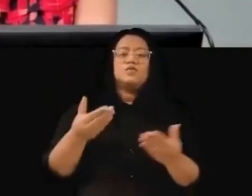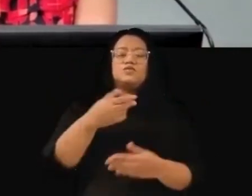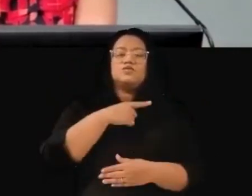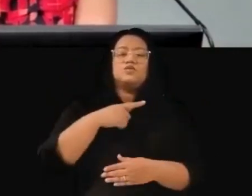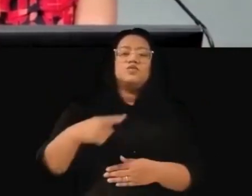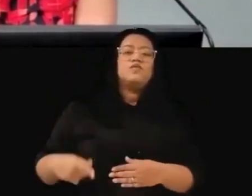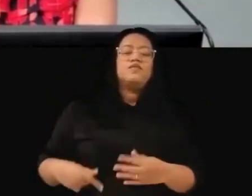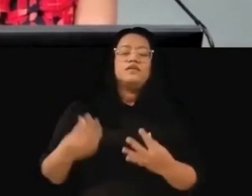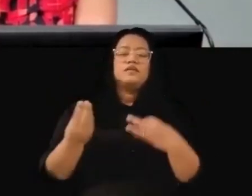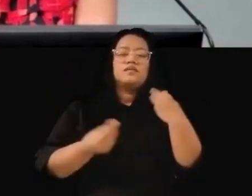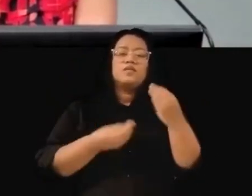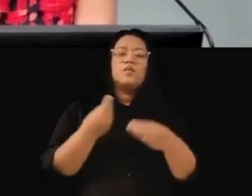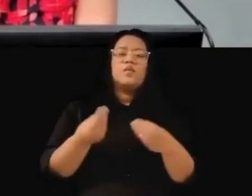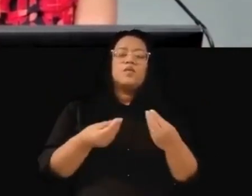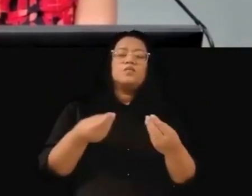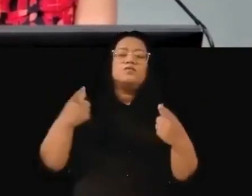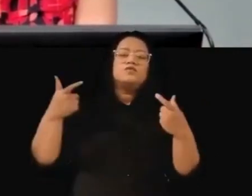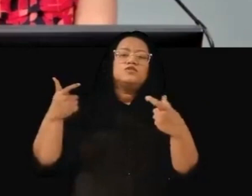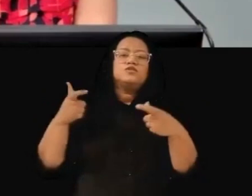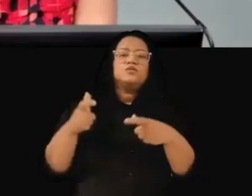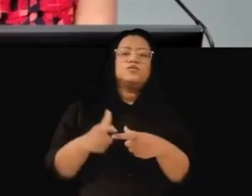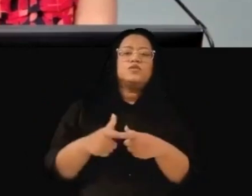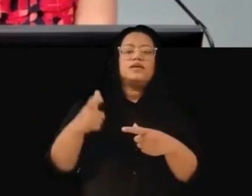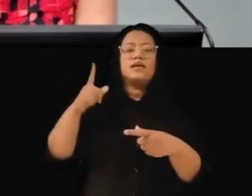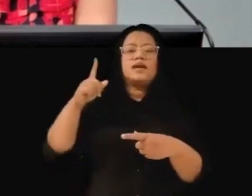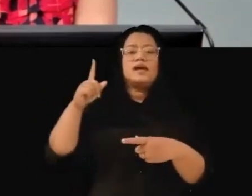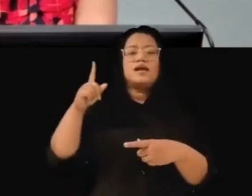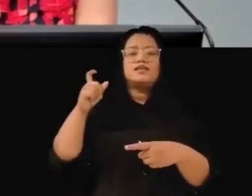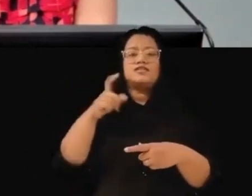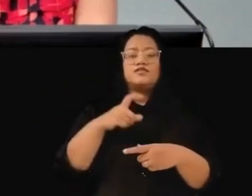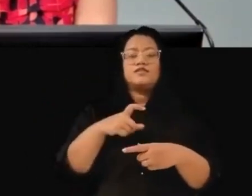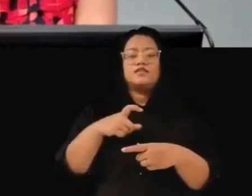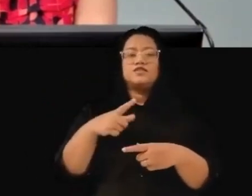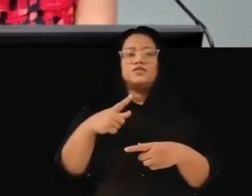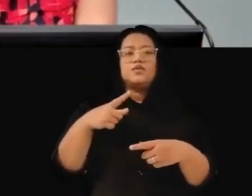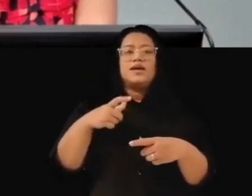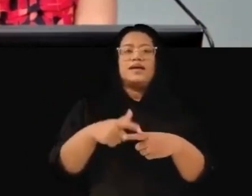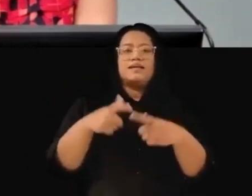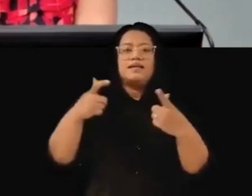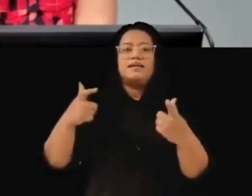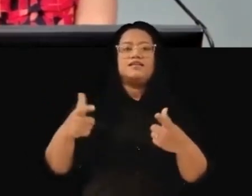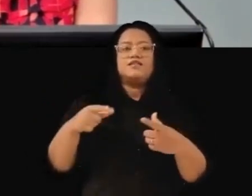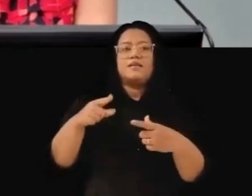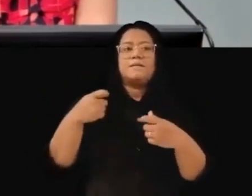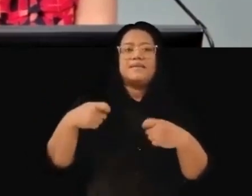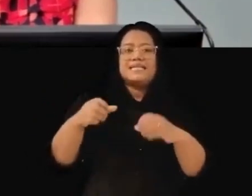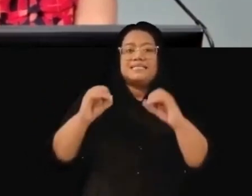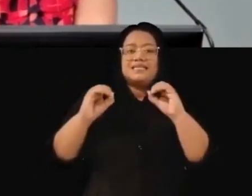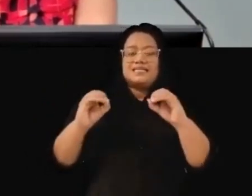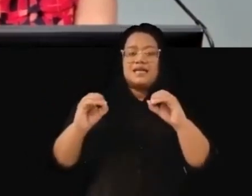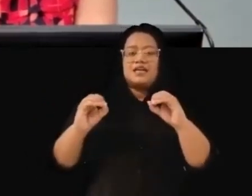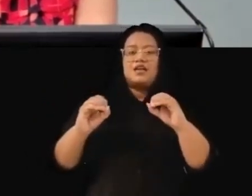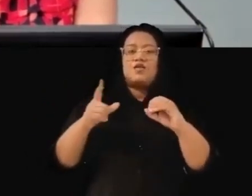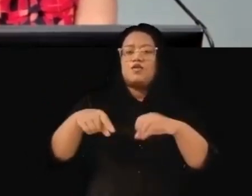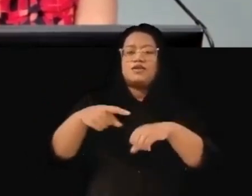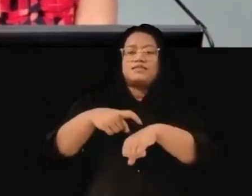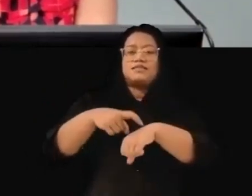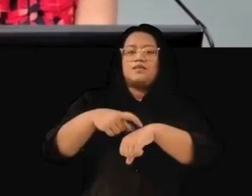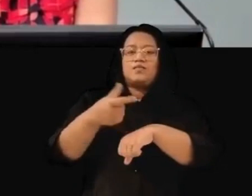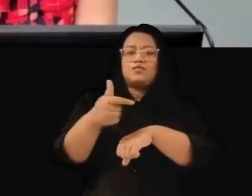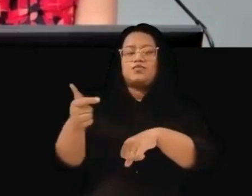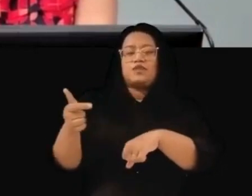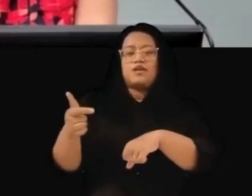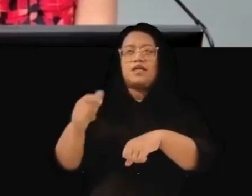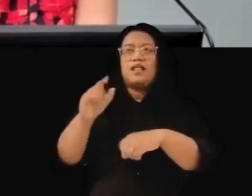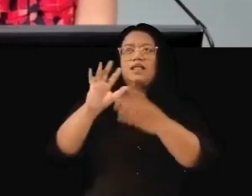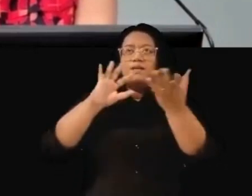conseguir diminuir o desmatamento, mas ele ainda é muito grande. Né? Diminuir é importante, sim, mas ele tem que ser zero. Não temos mais tempo. Né? As mudanças